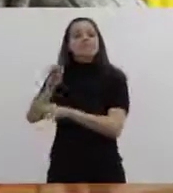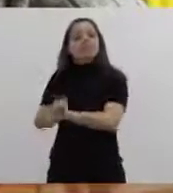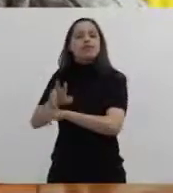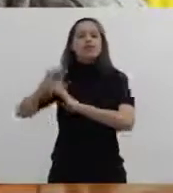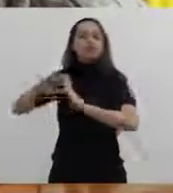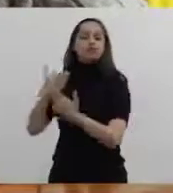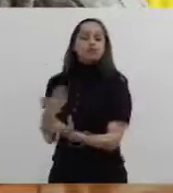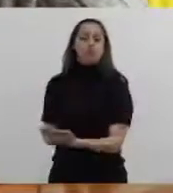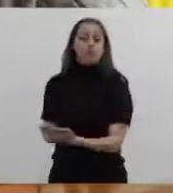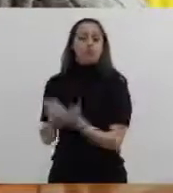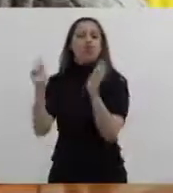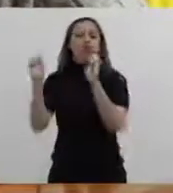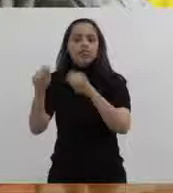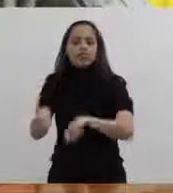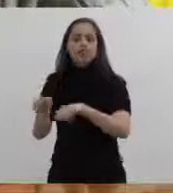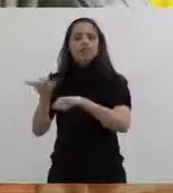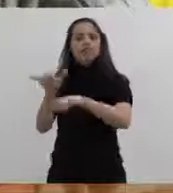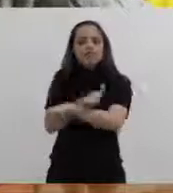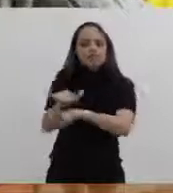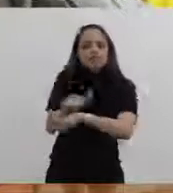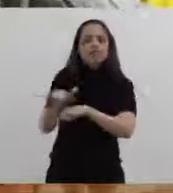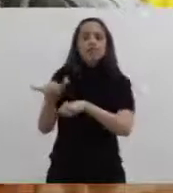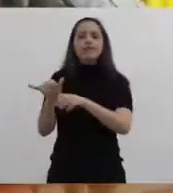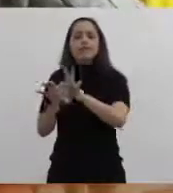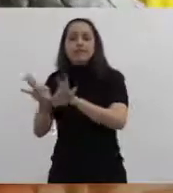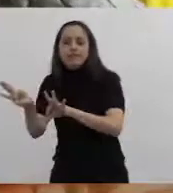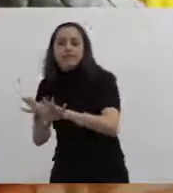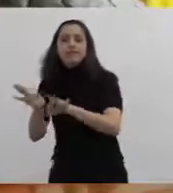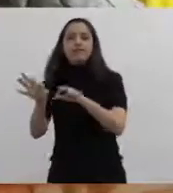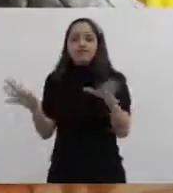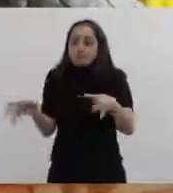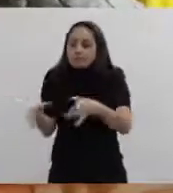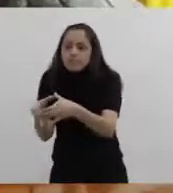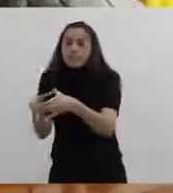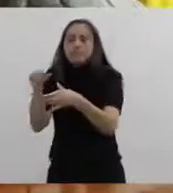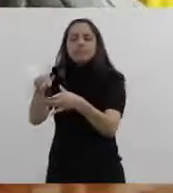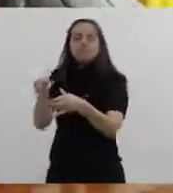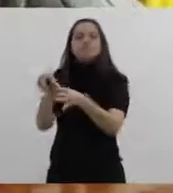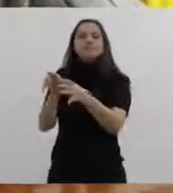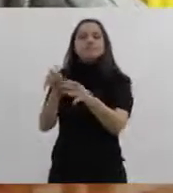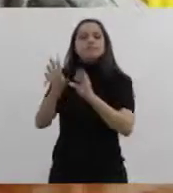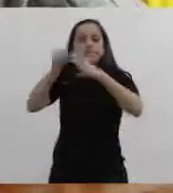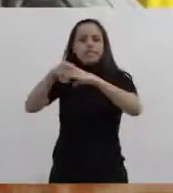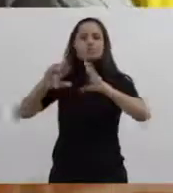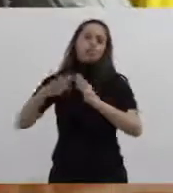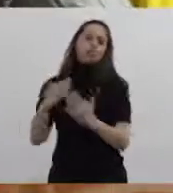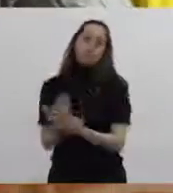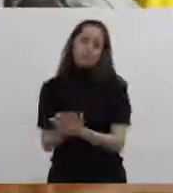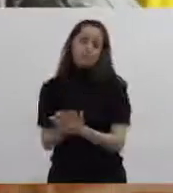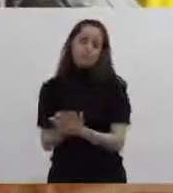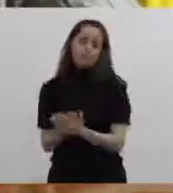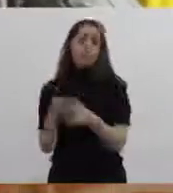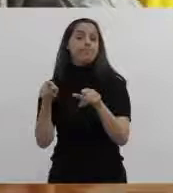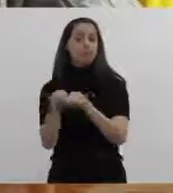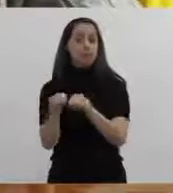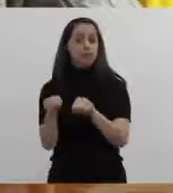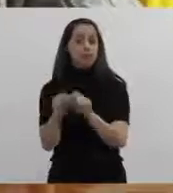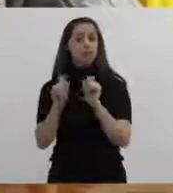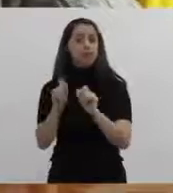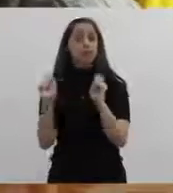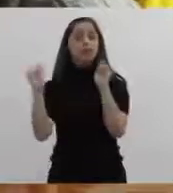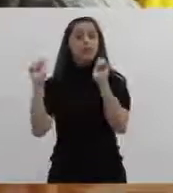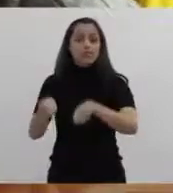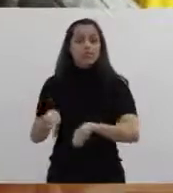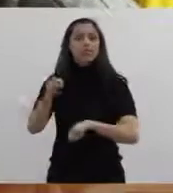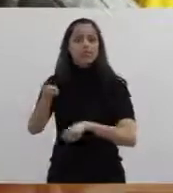por ser titular na escola, às quais são adicionadas horas extras para trabalhar em equipe e para trabalhar em projetos da